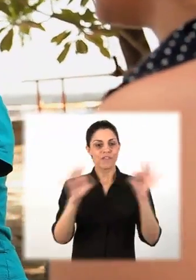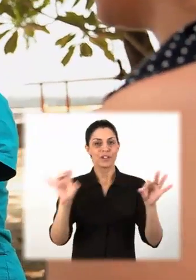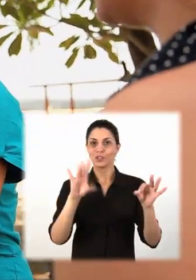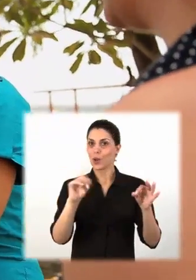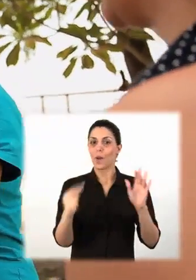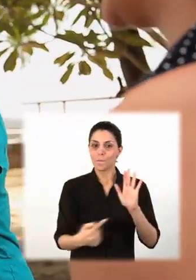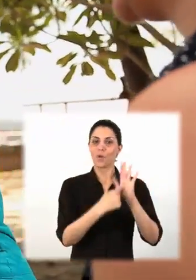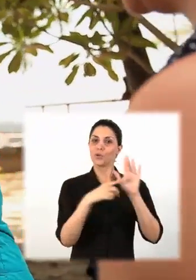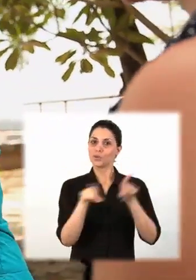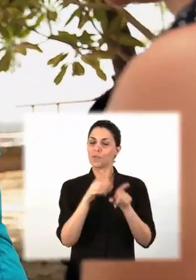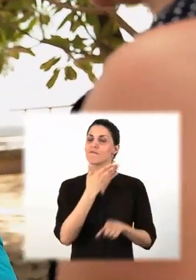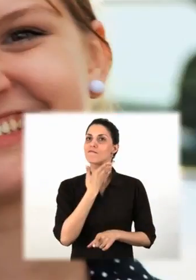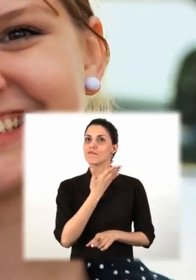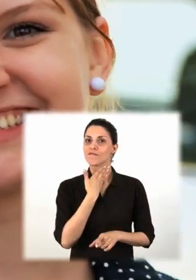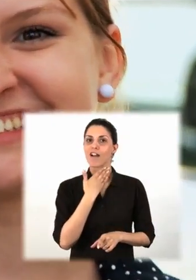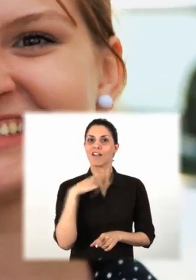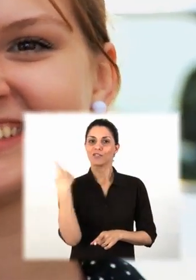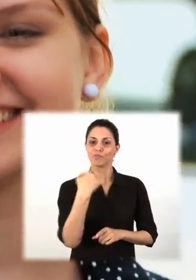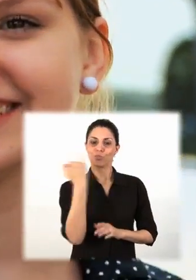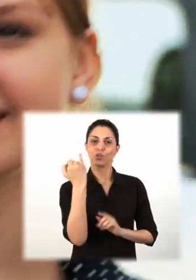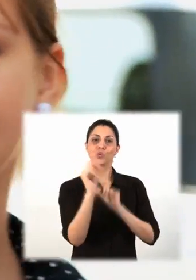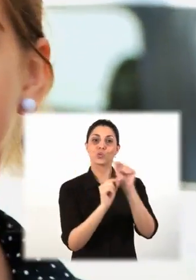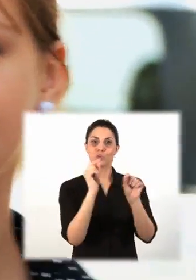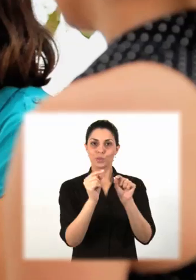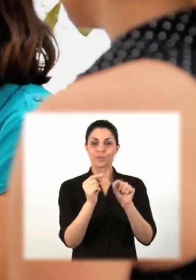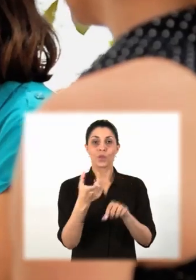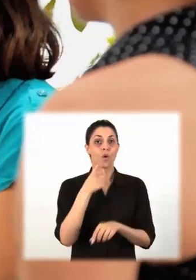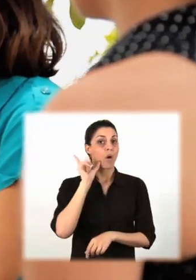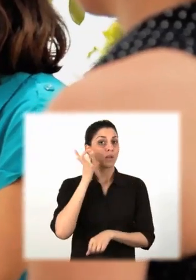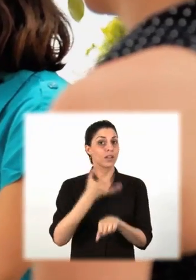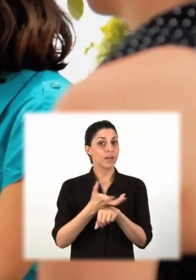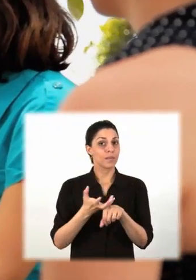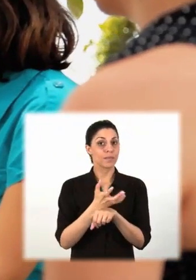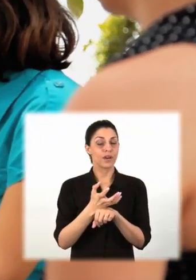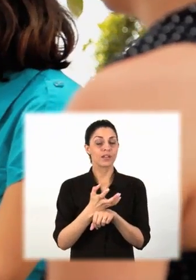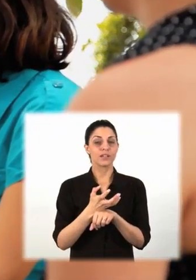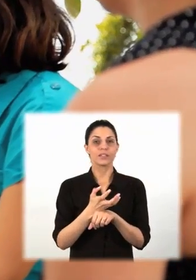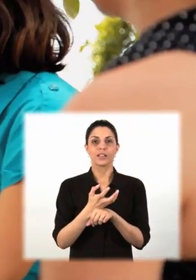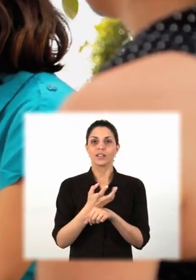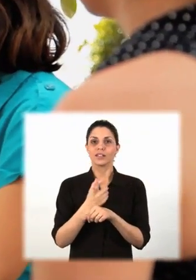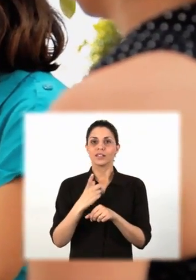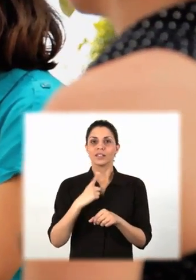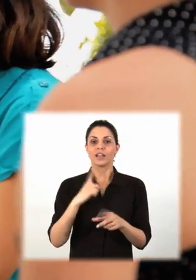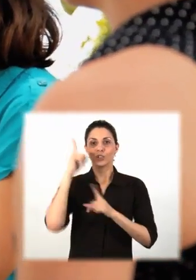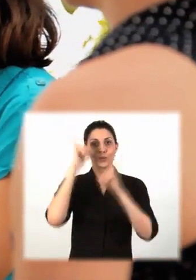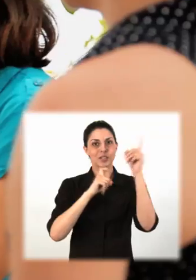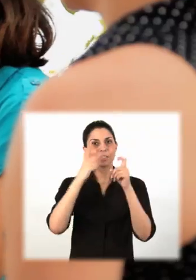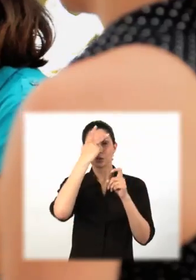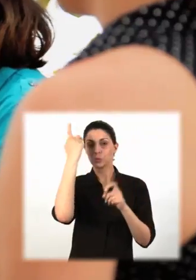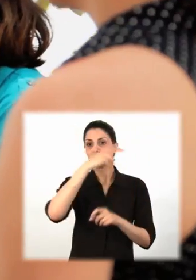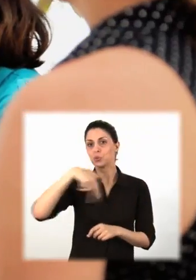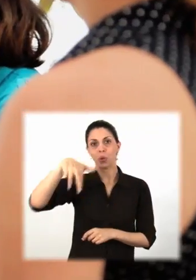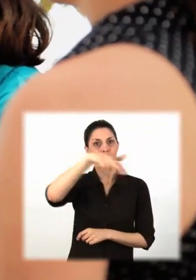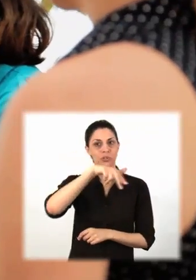pontuar, brincando, né, com a questão da pontuação. Ontem lá na praça, a gente viu, a gente partiu o nosso laboratório da expressão